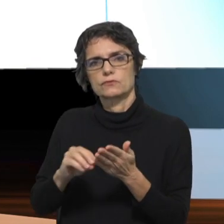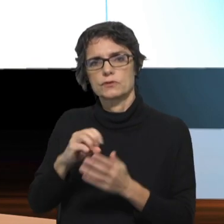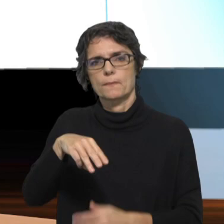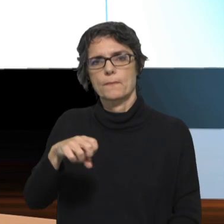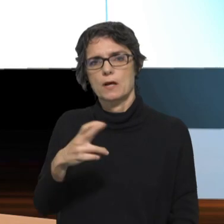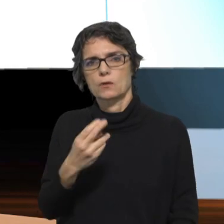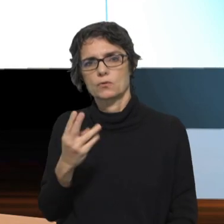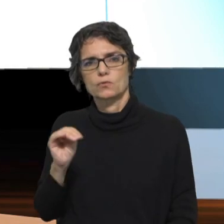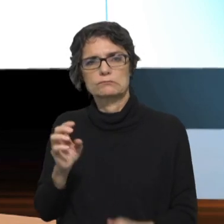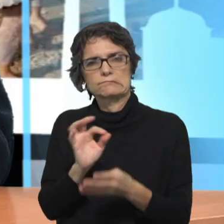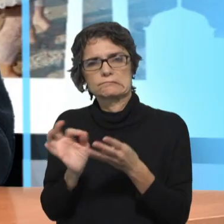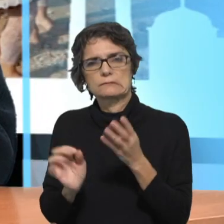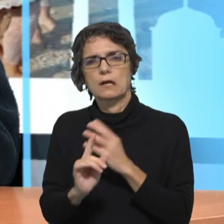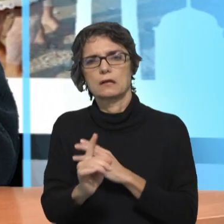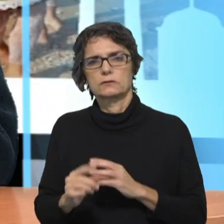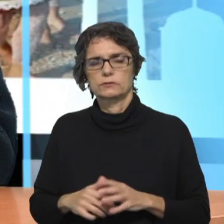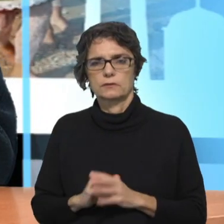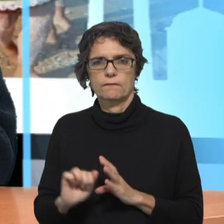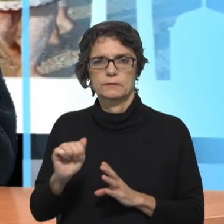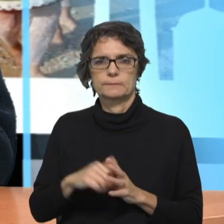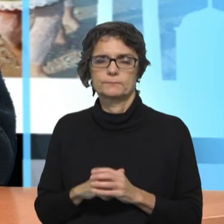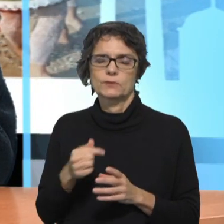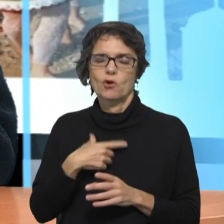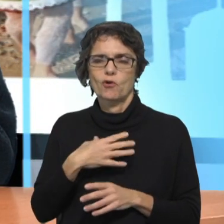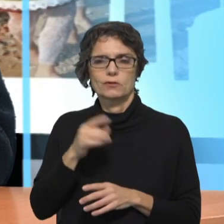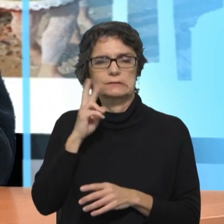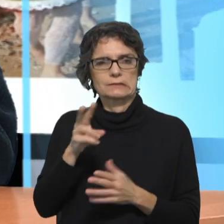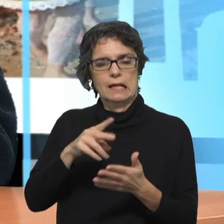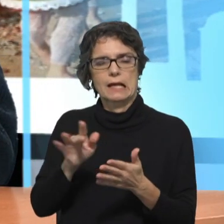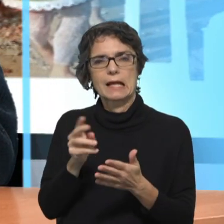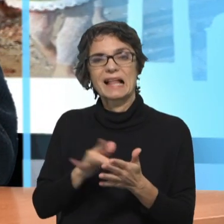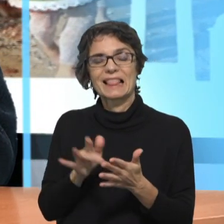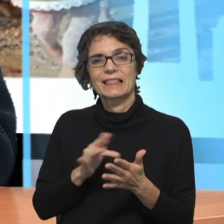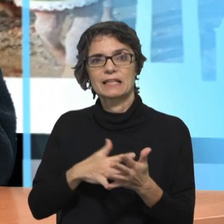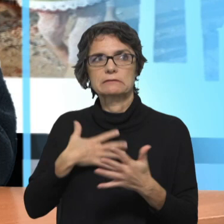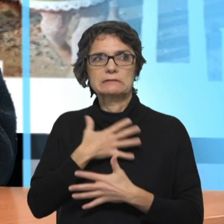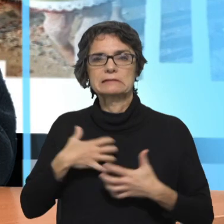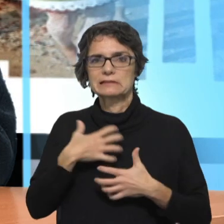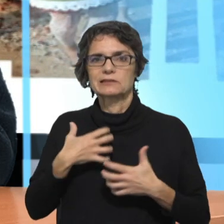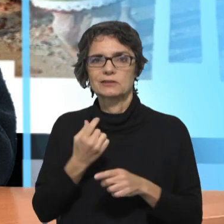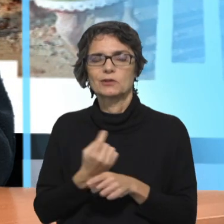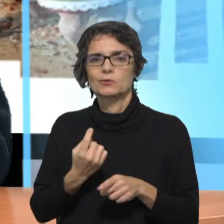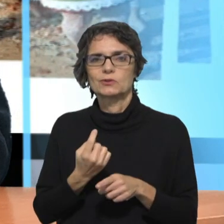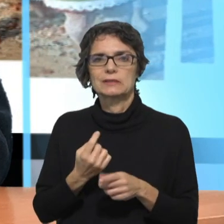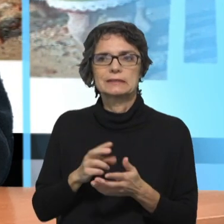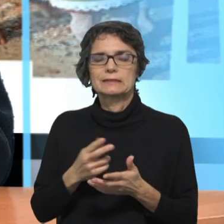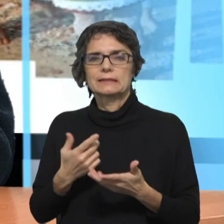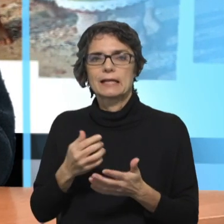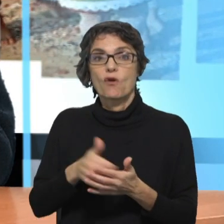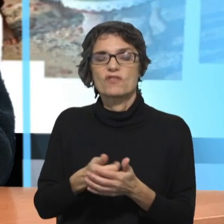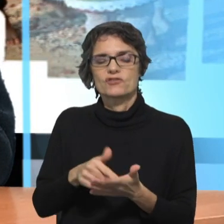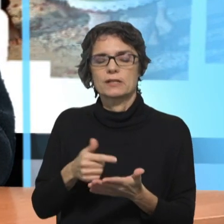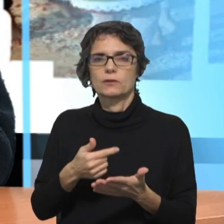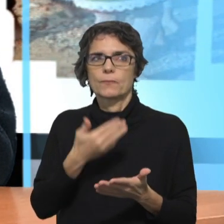outros? Eu gosto de chamar o Evangelho de Marcos como o livro do desassossego. É um evangelho que nos mete em